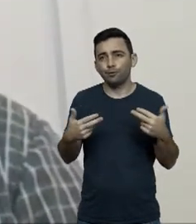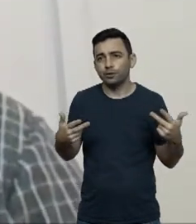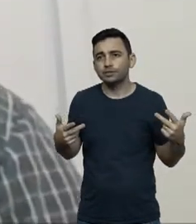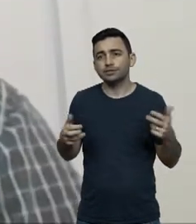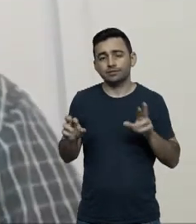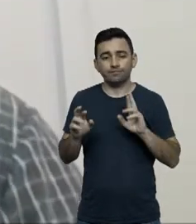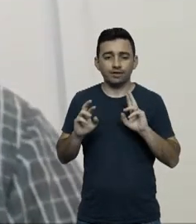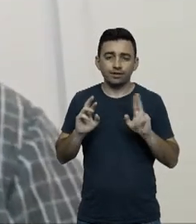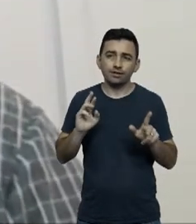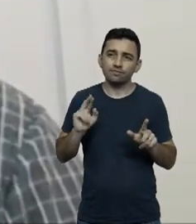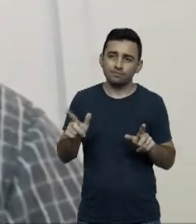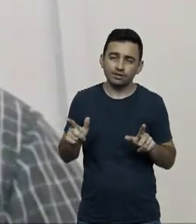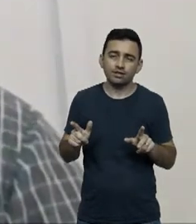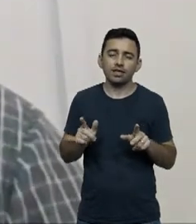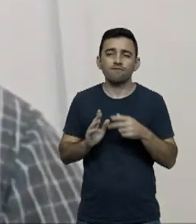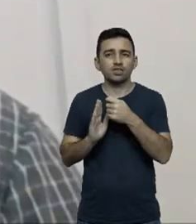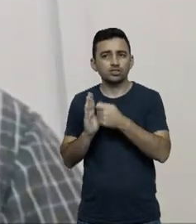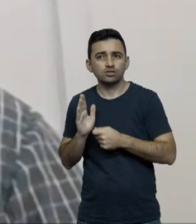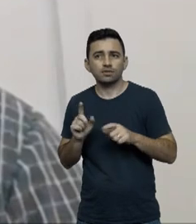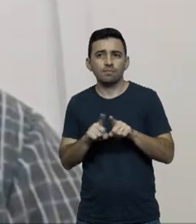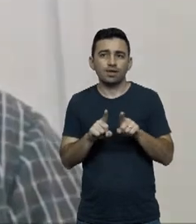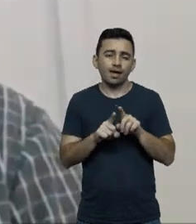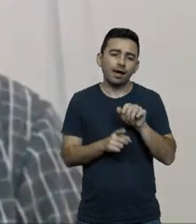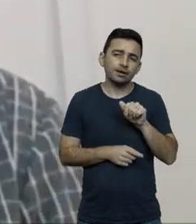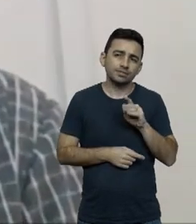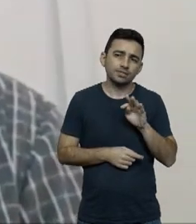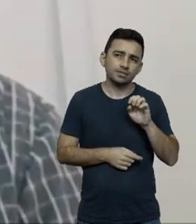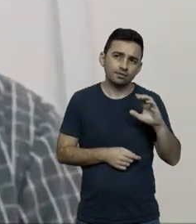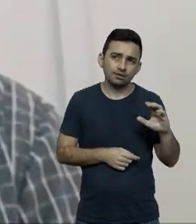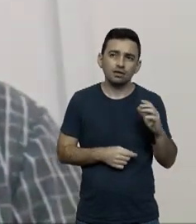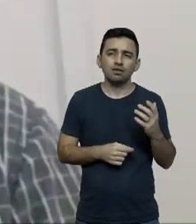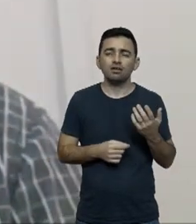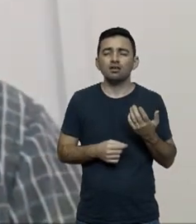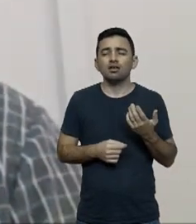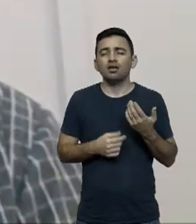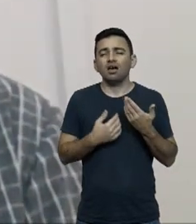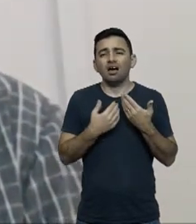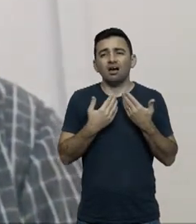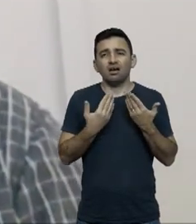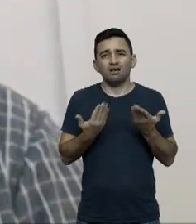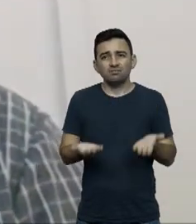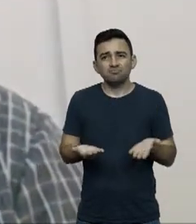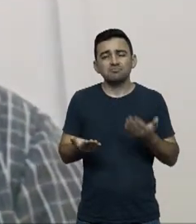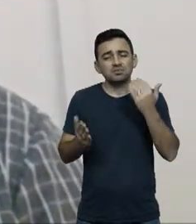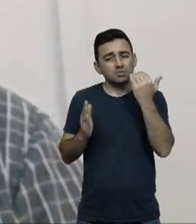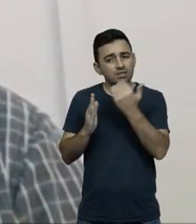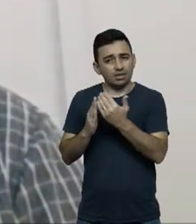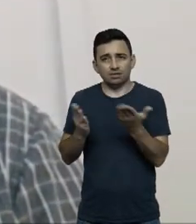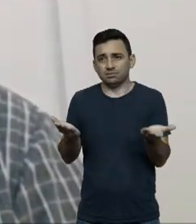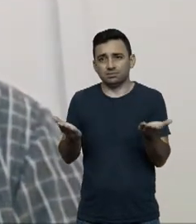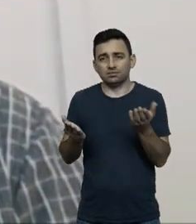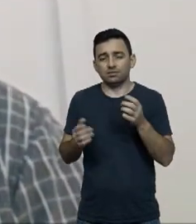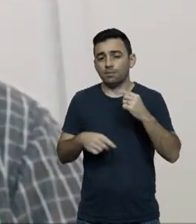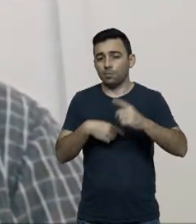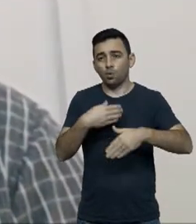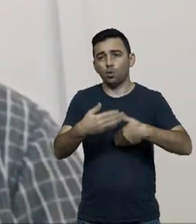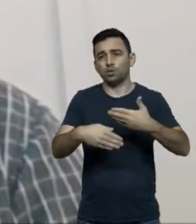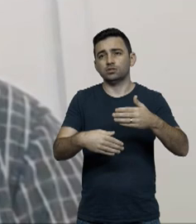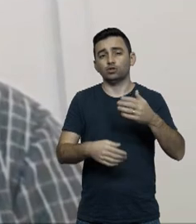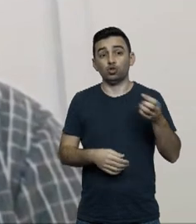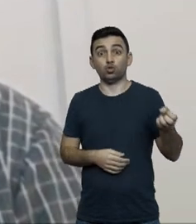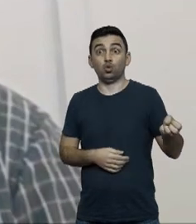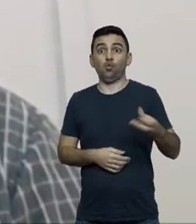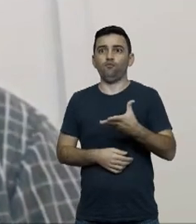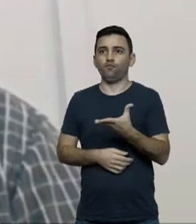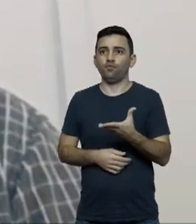diferenciação efetivo a ser tema se tem que continuar cumprindo assim que a gente tiver nova ligação a gente é cumprida